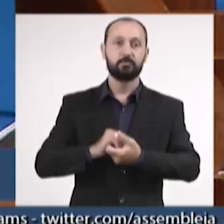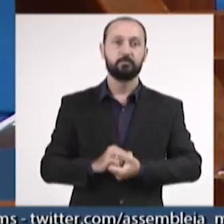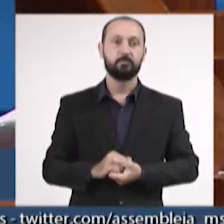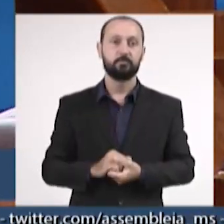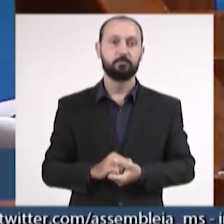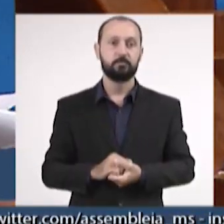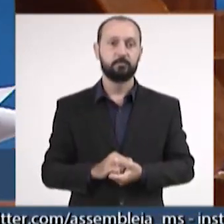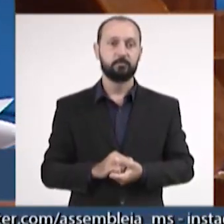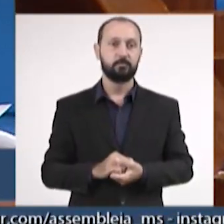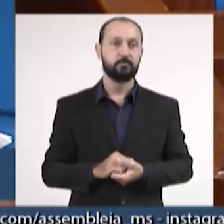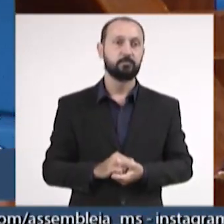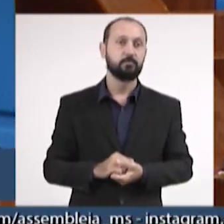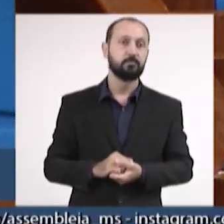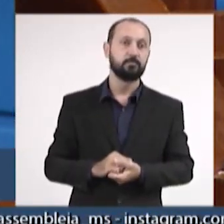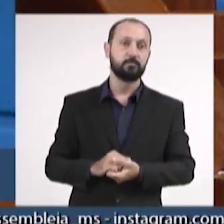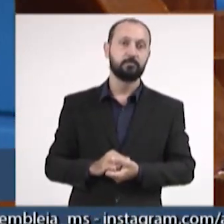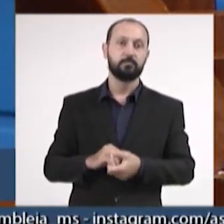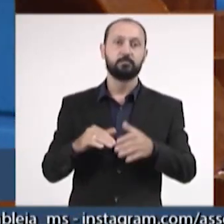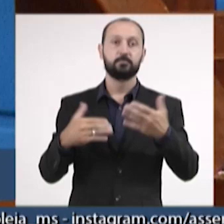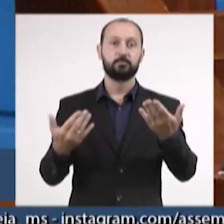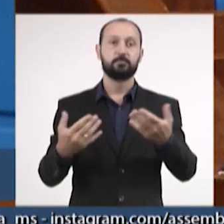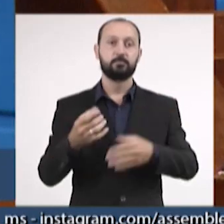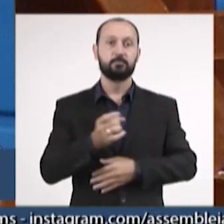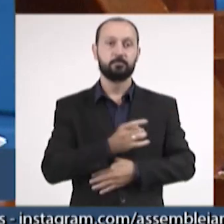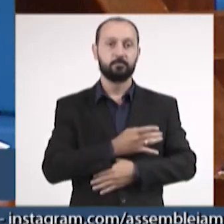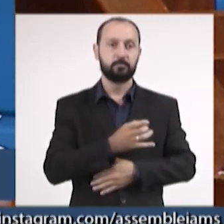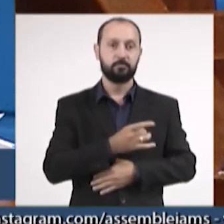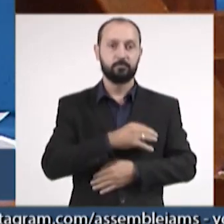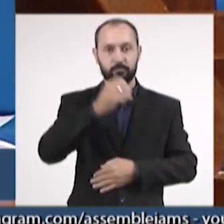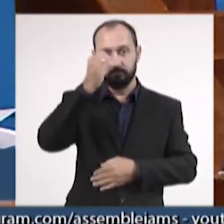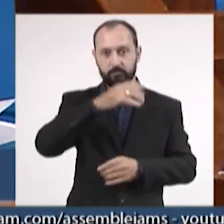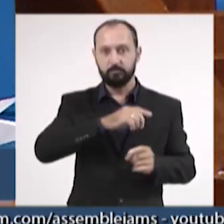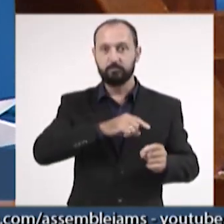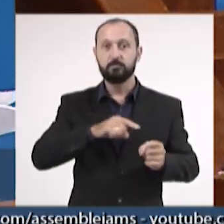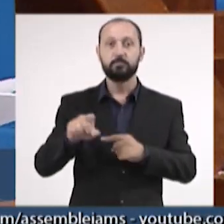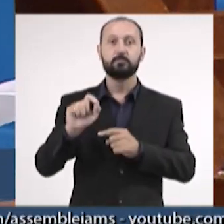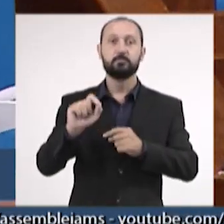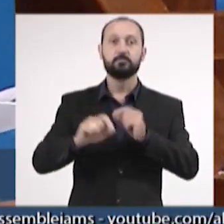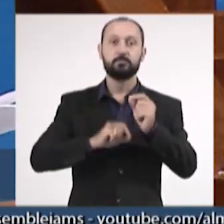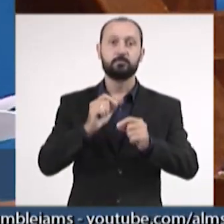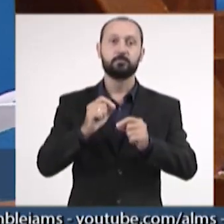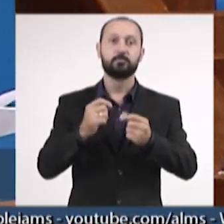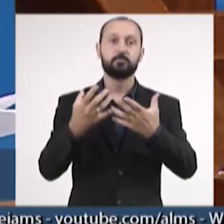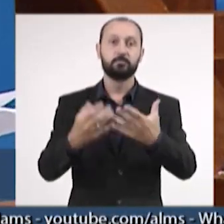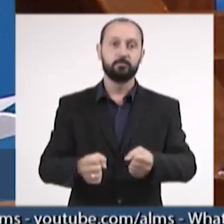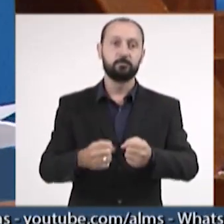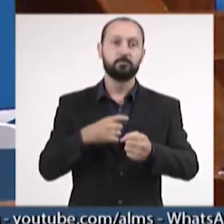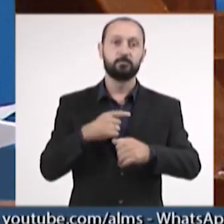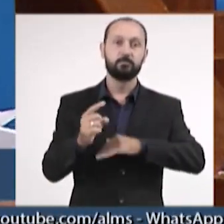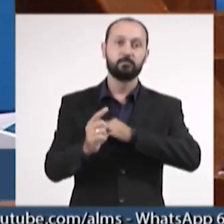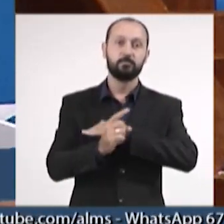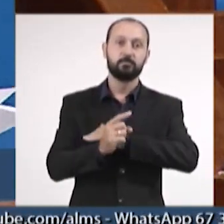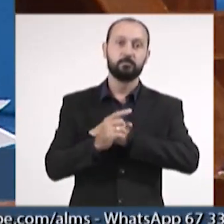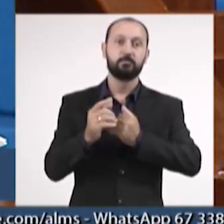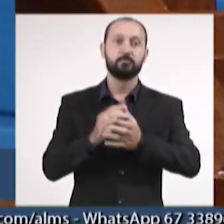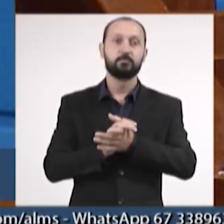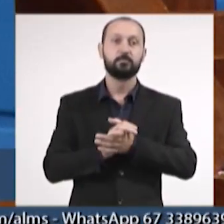fatores, tais como medo do agressor, percepção da falta de acolhimento nos serviços